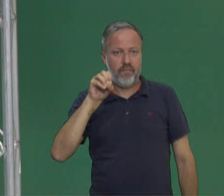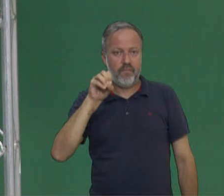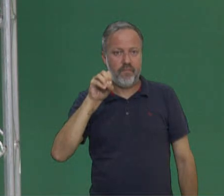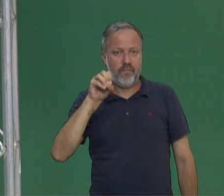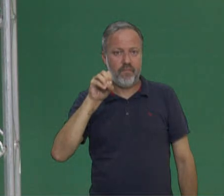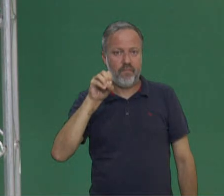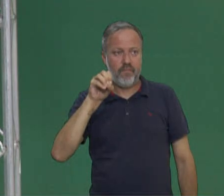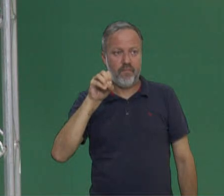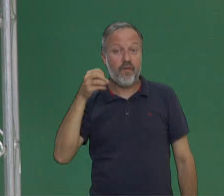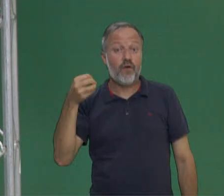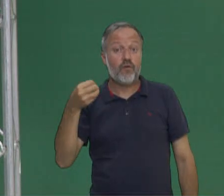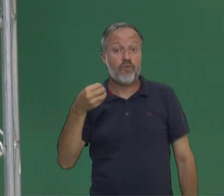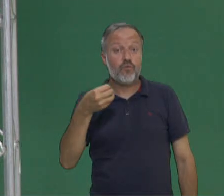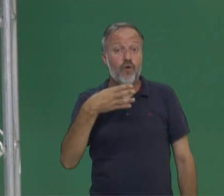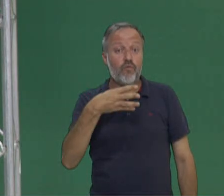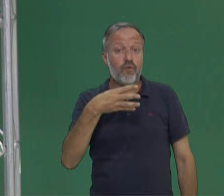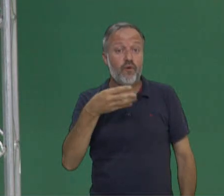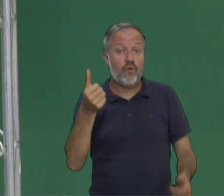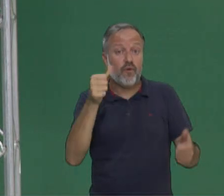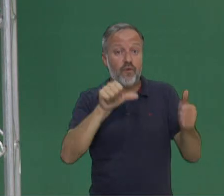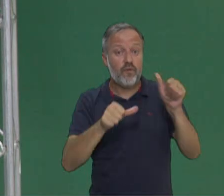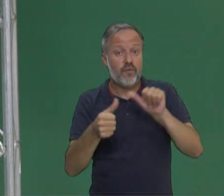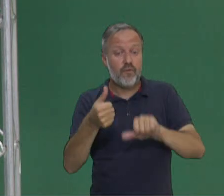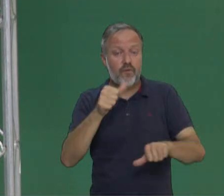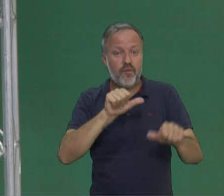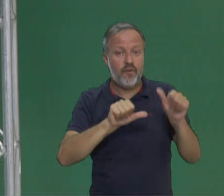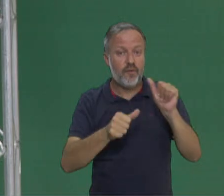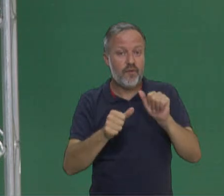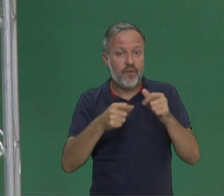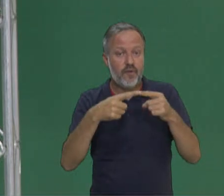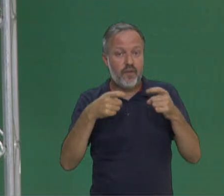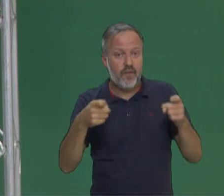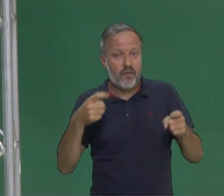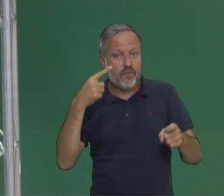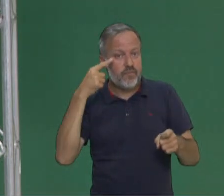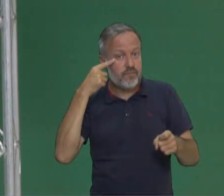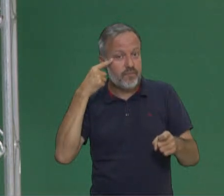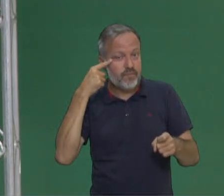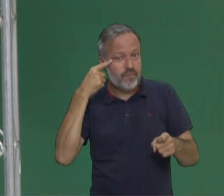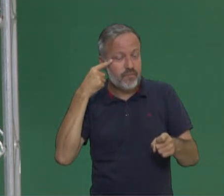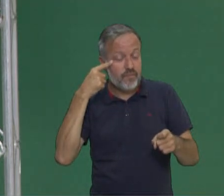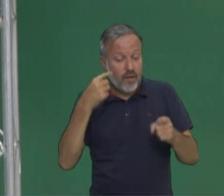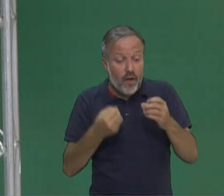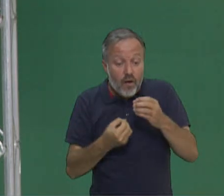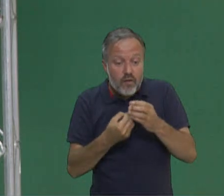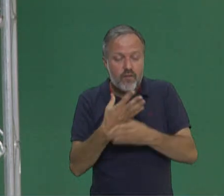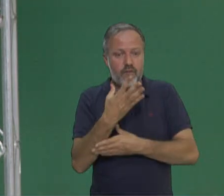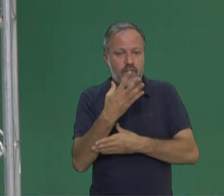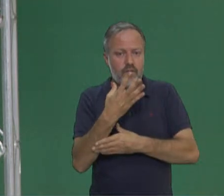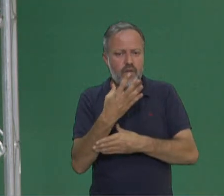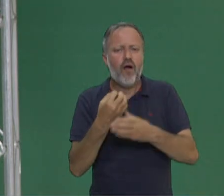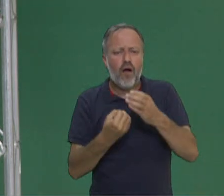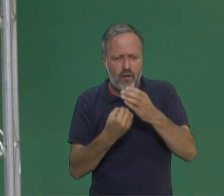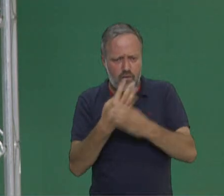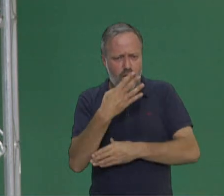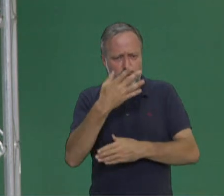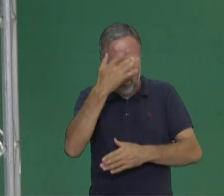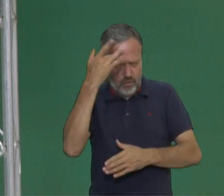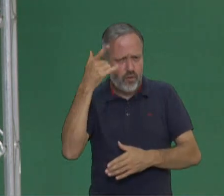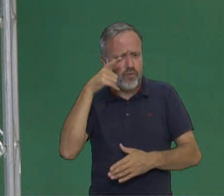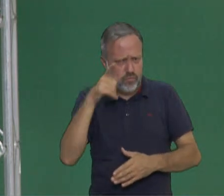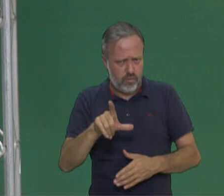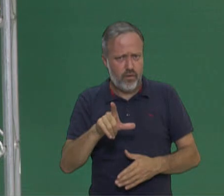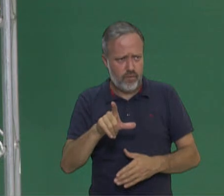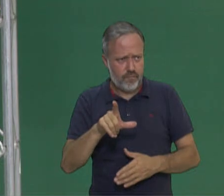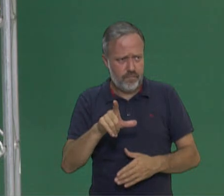Ununênio. O novo elemento químico que cientistas japoneses tentam criar. O ser humano consegue criar átomos? Consegue.